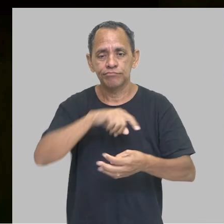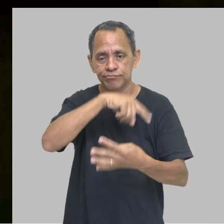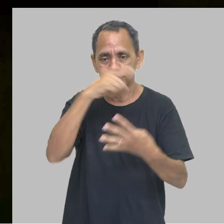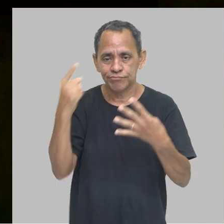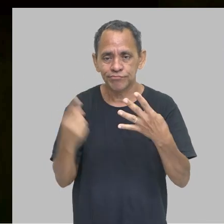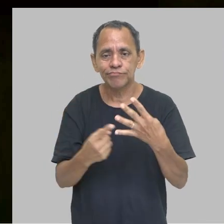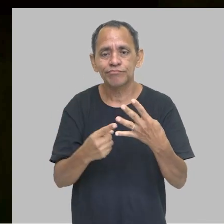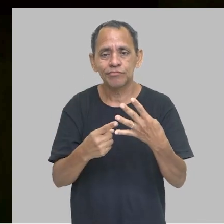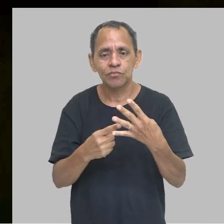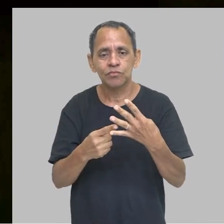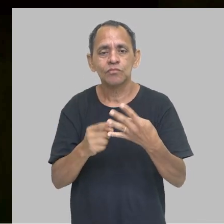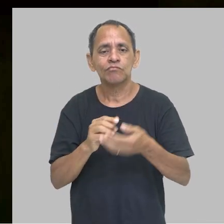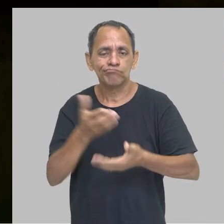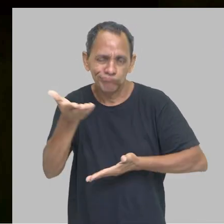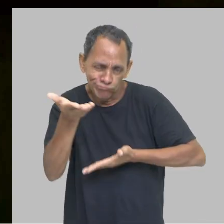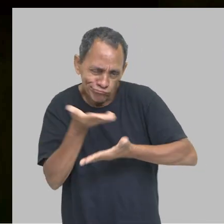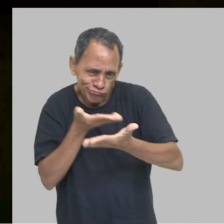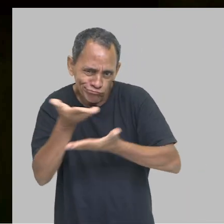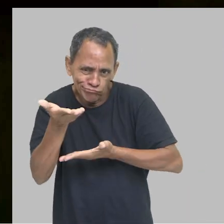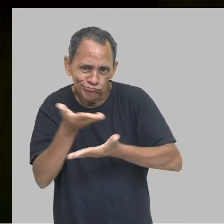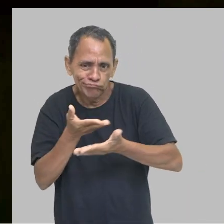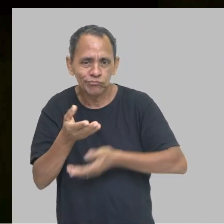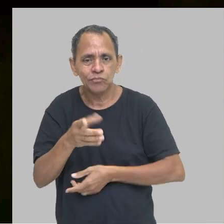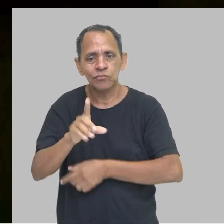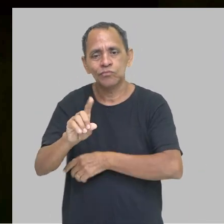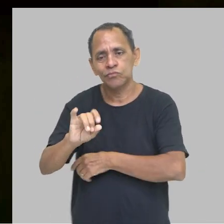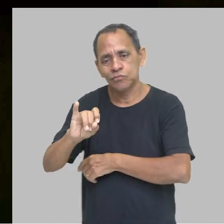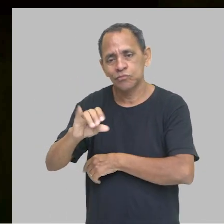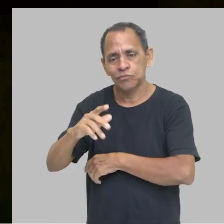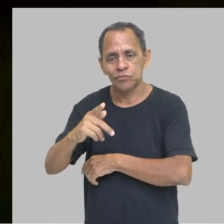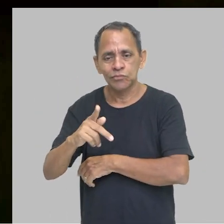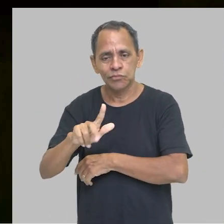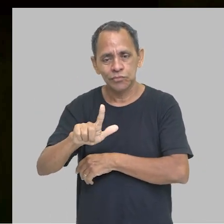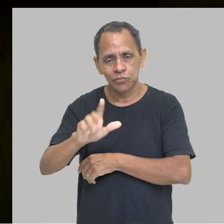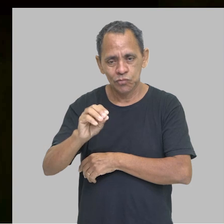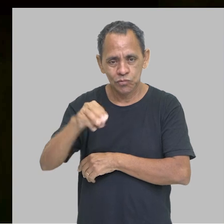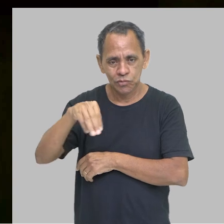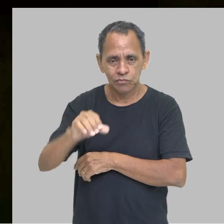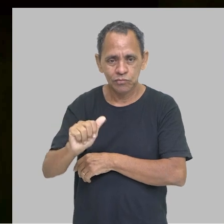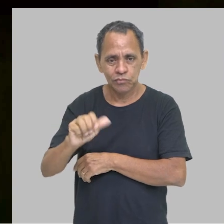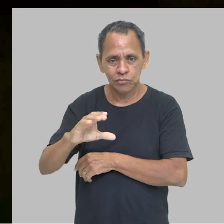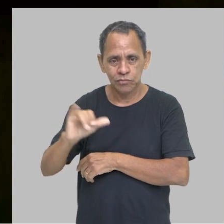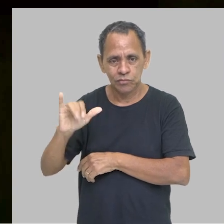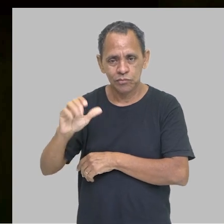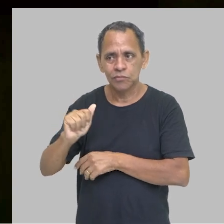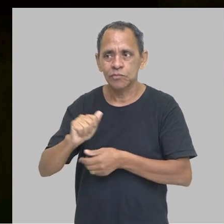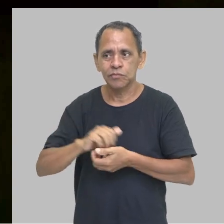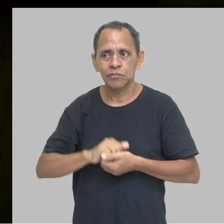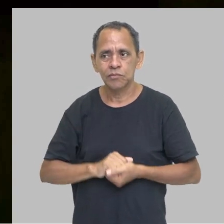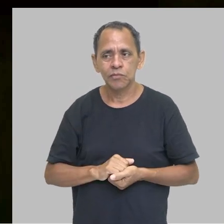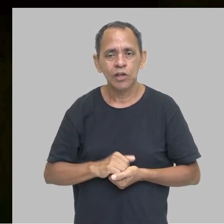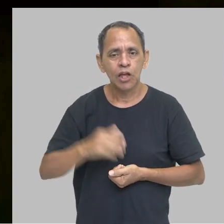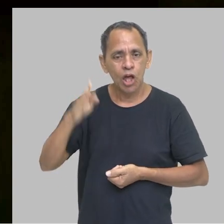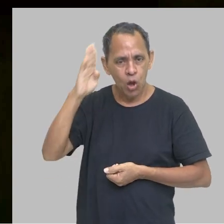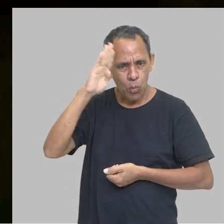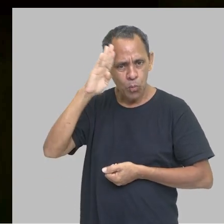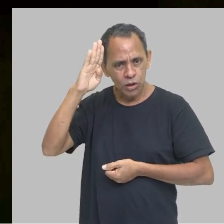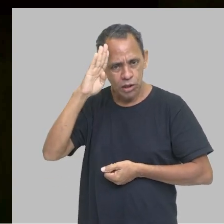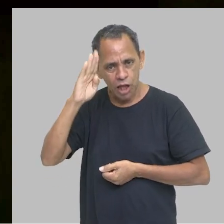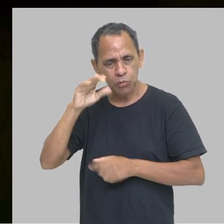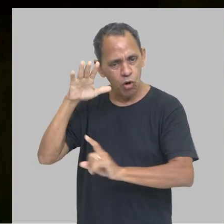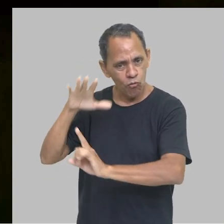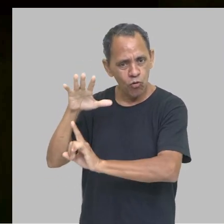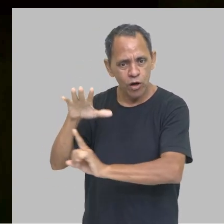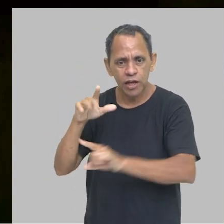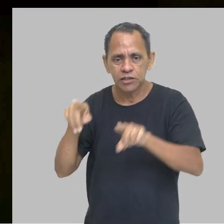Aí vem a outra justificativa. A diplomacia do canhão, que é justamente, se você não aceita, o problema é seu. Eu